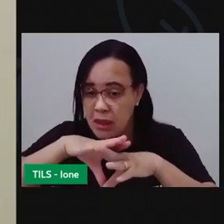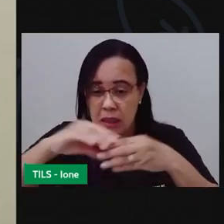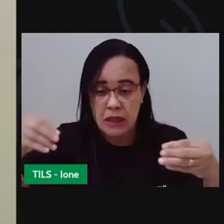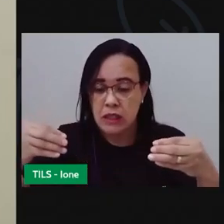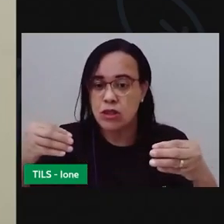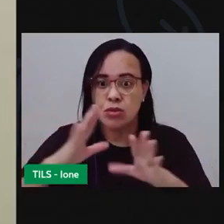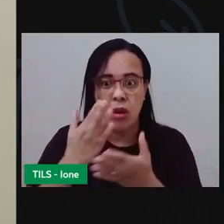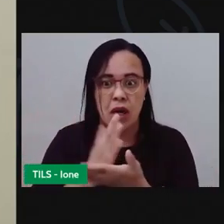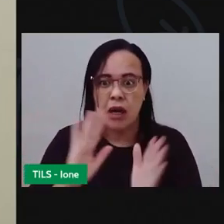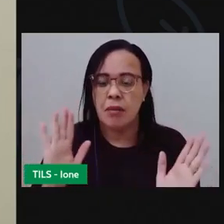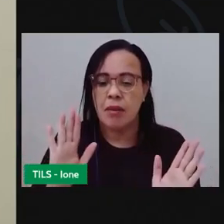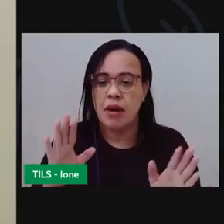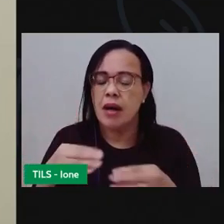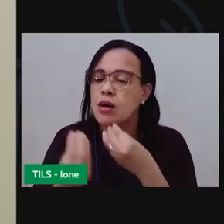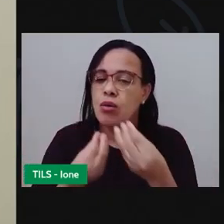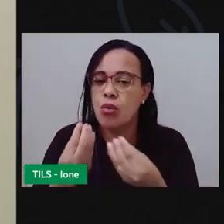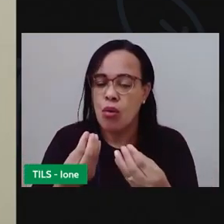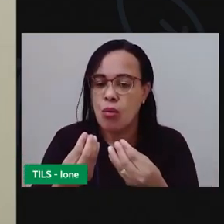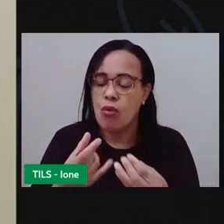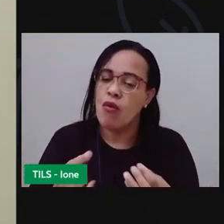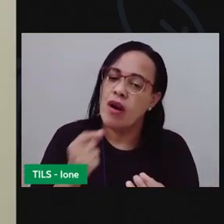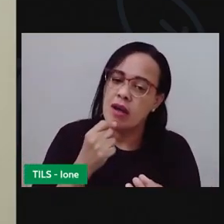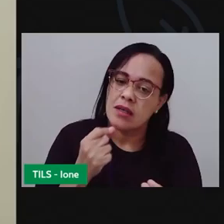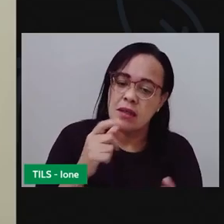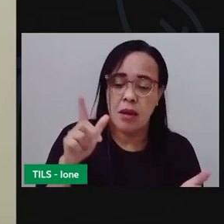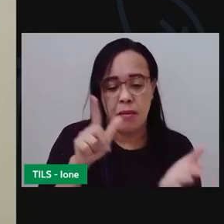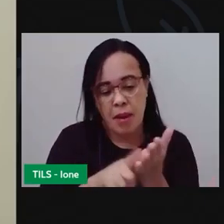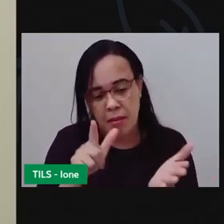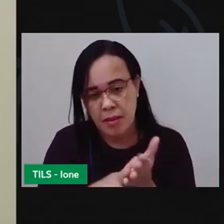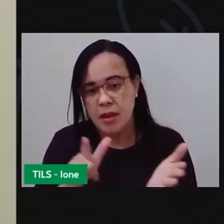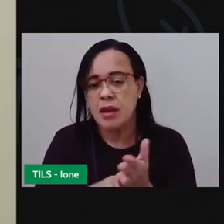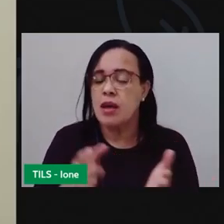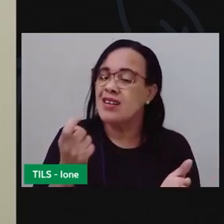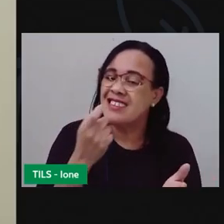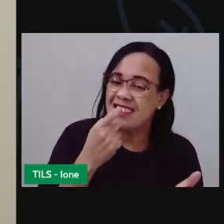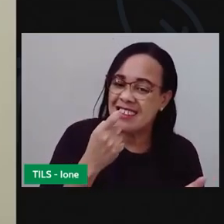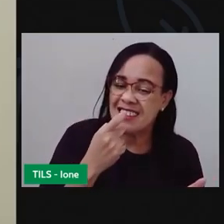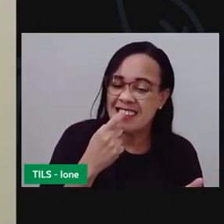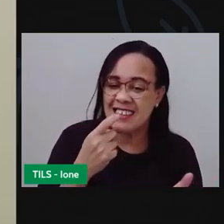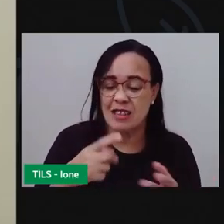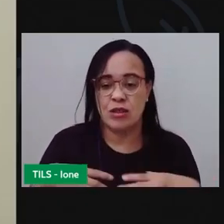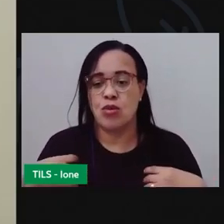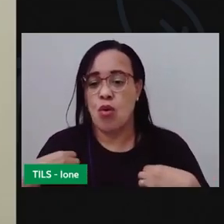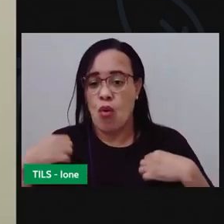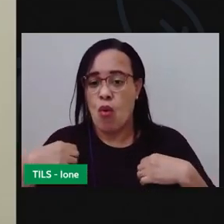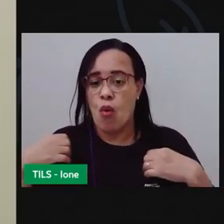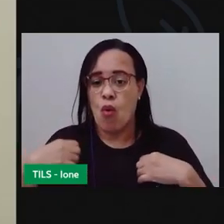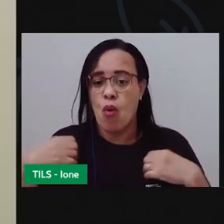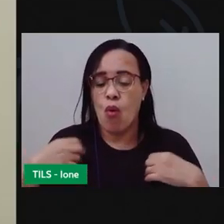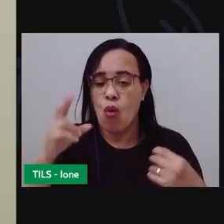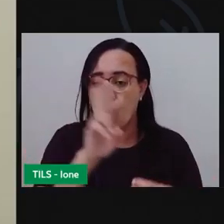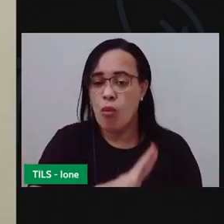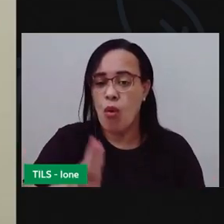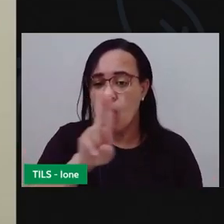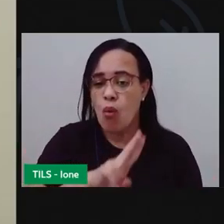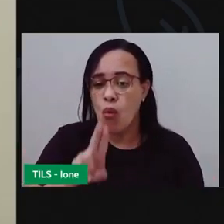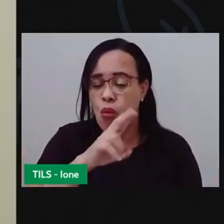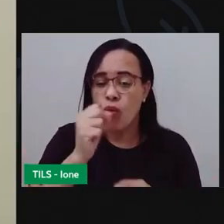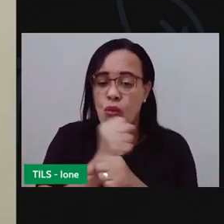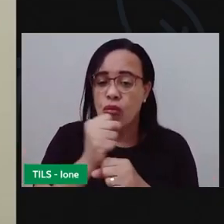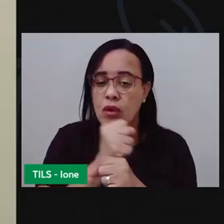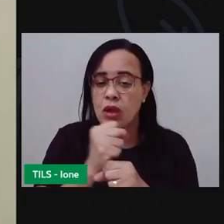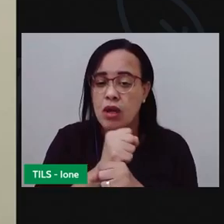metal, papel, tecido, com o tempo que esses materiais usam para se decompor,